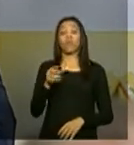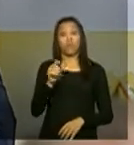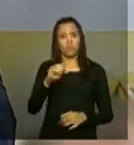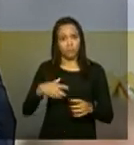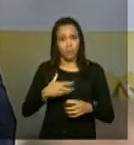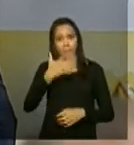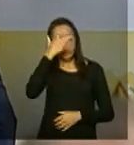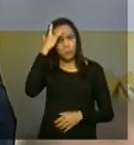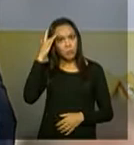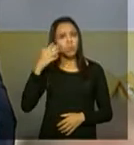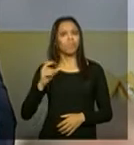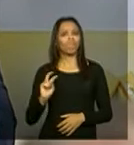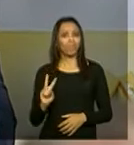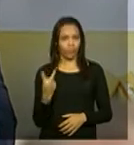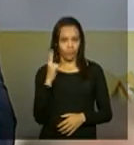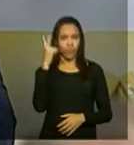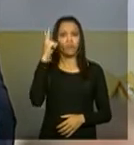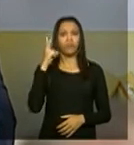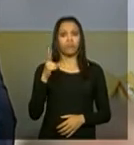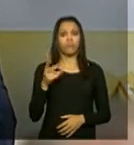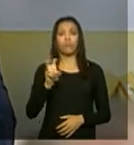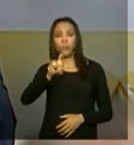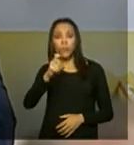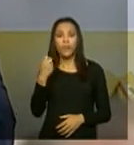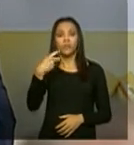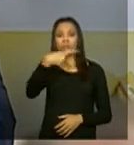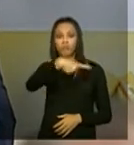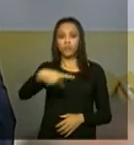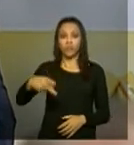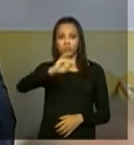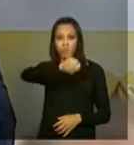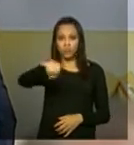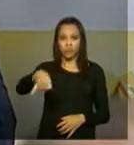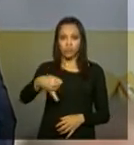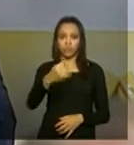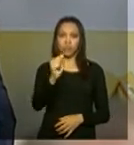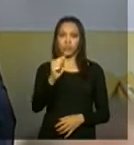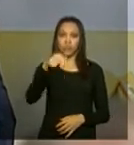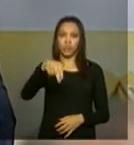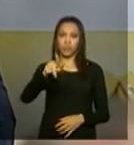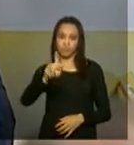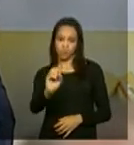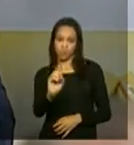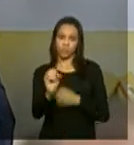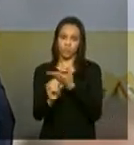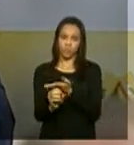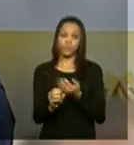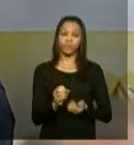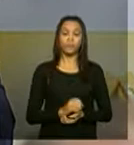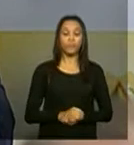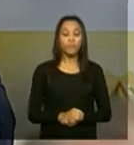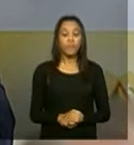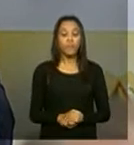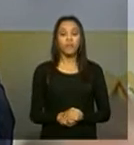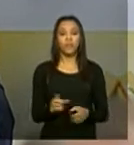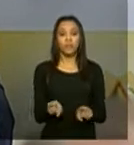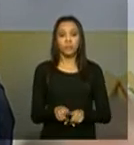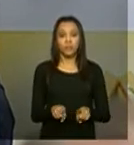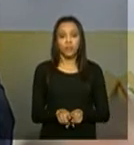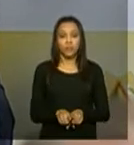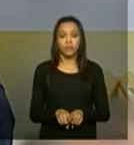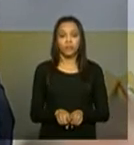ex presidente joão goulart no no no momento da